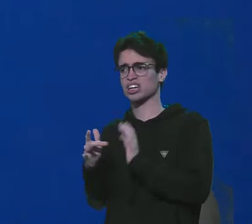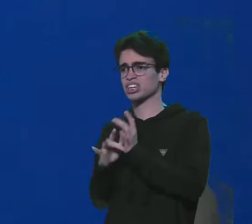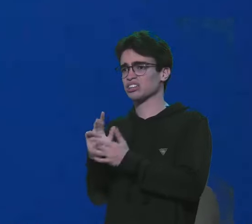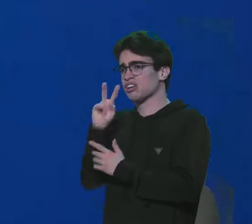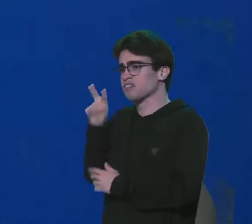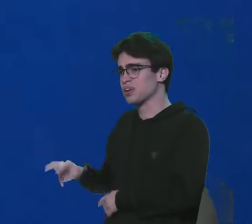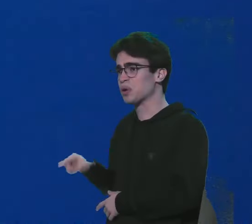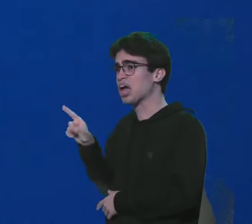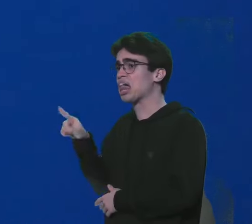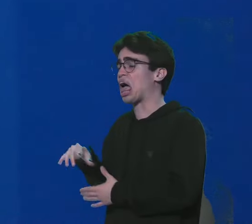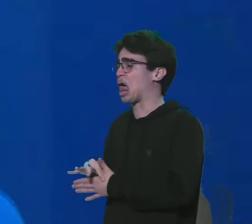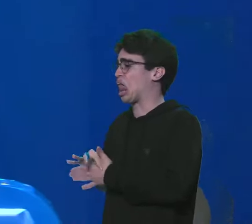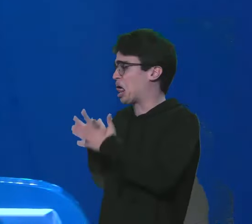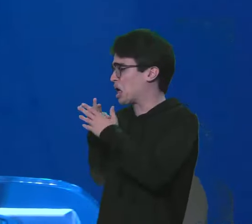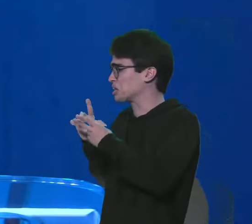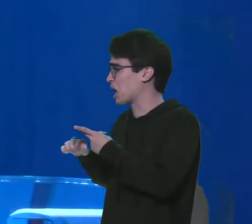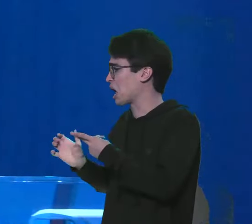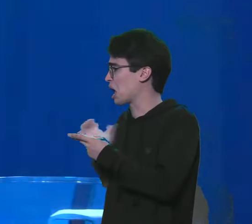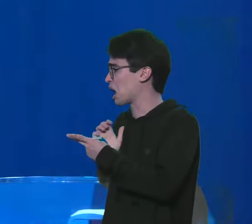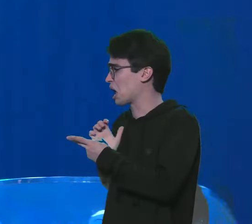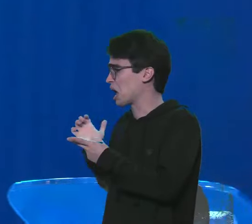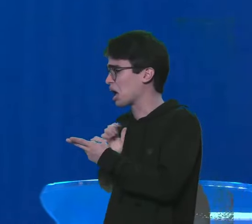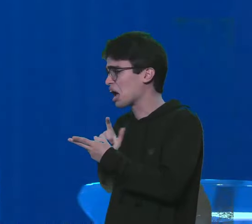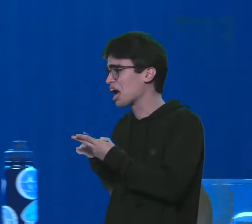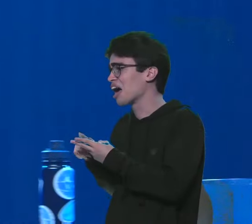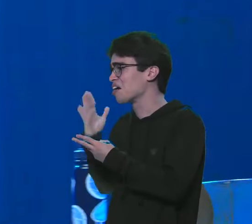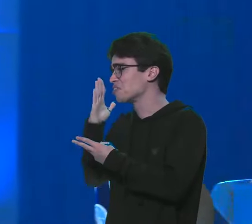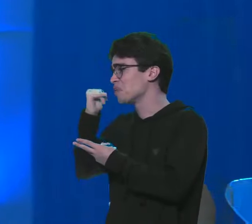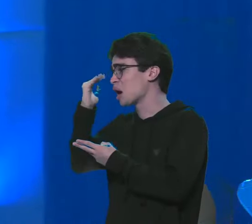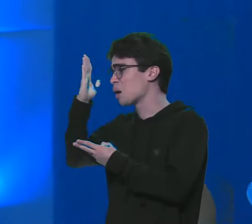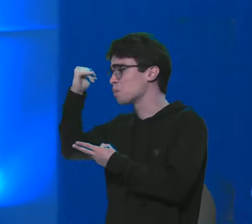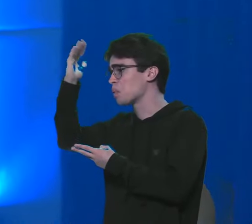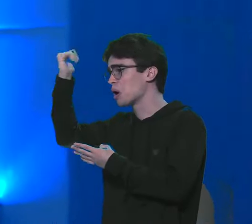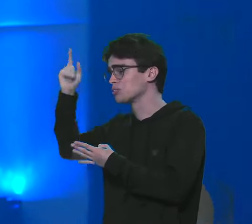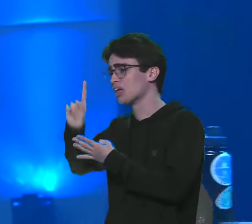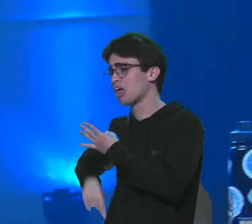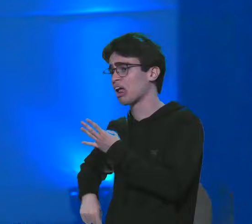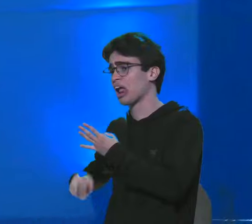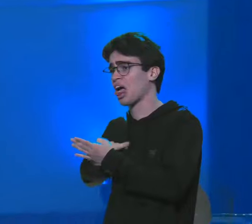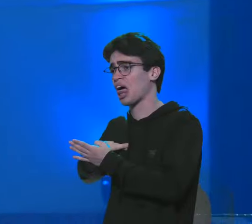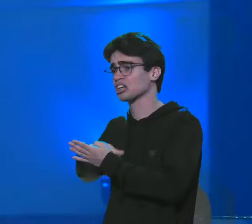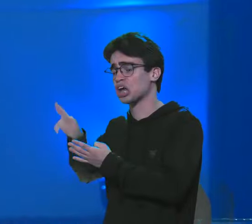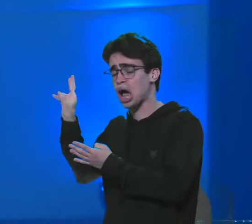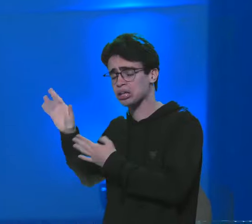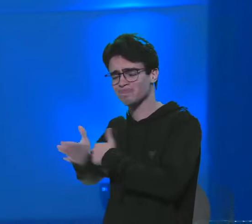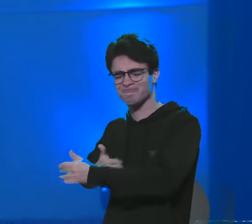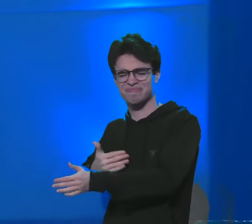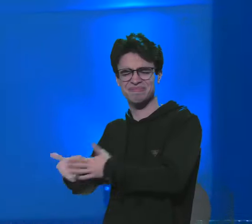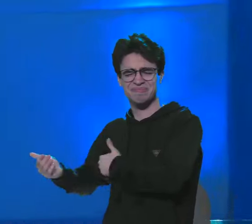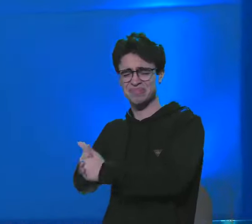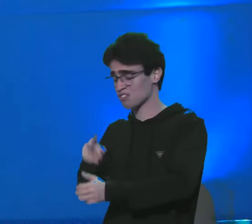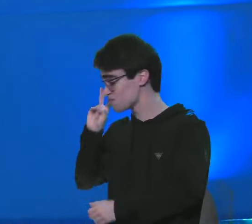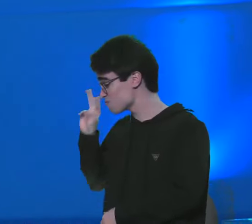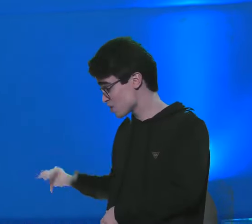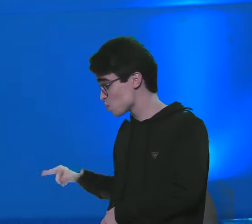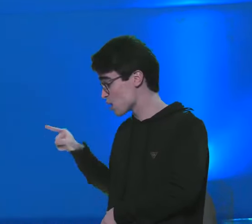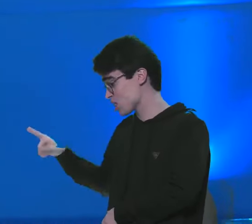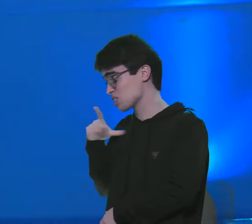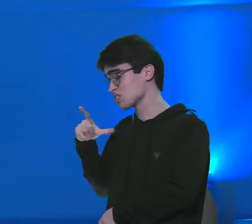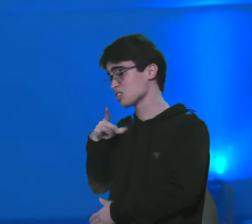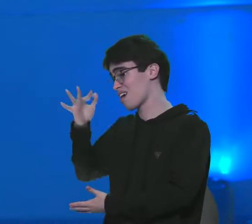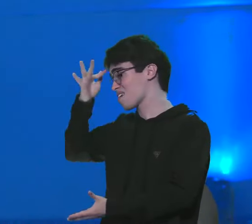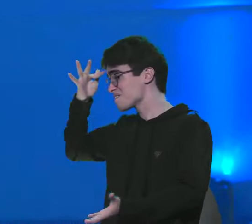da sinagoga, se ele era rico, se ele era conhecido, se ele era religioso. Ele viu alguém que tinha fé